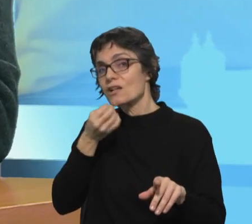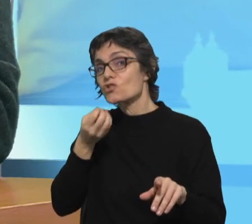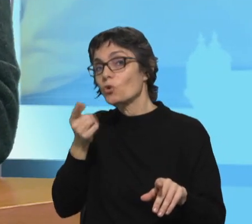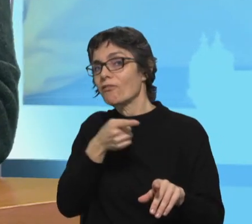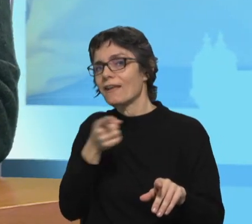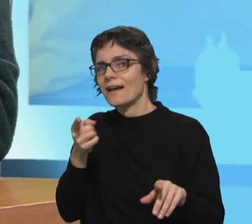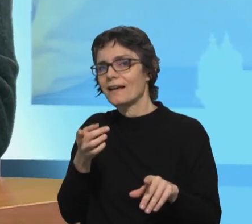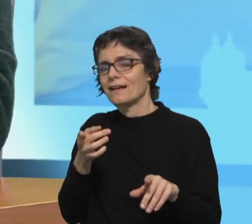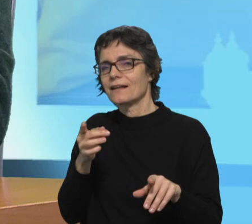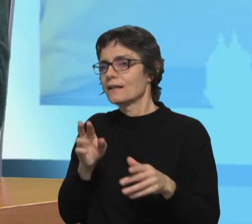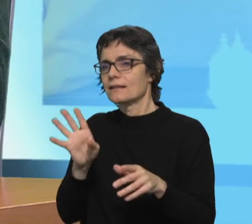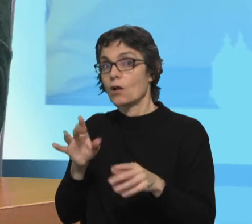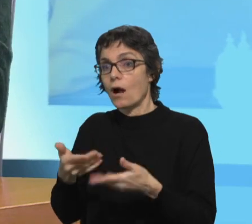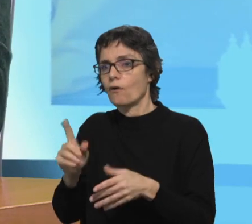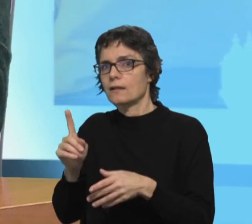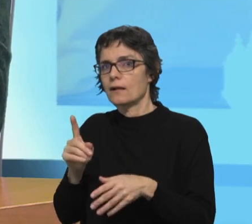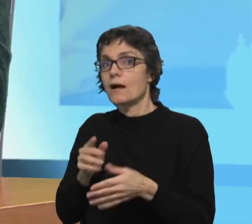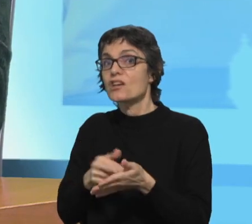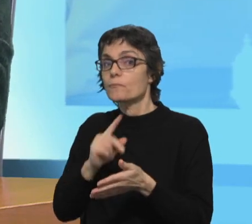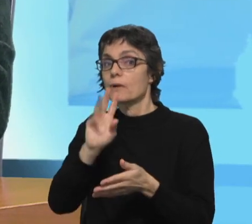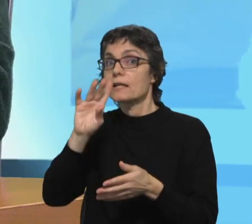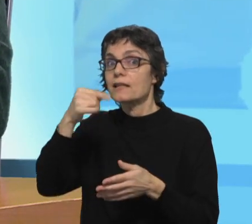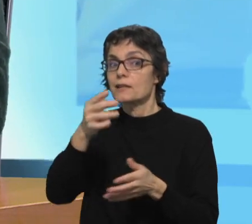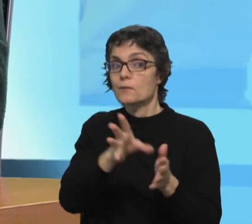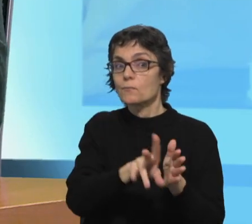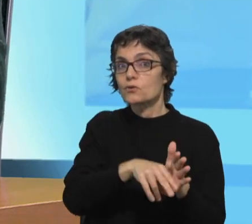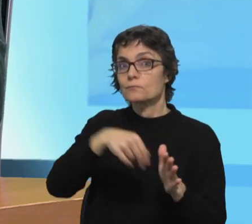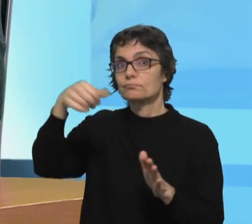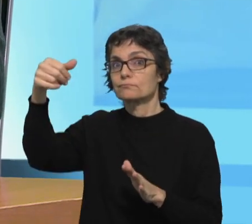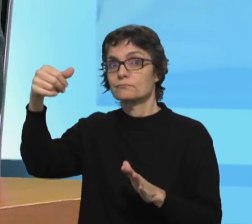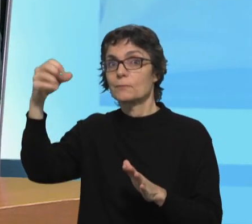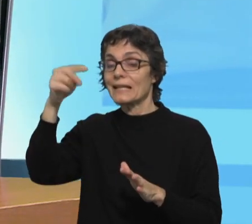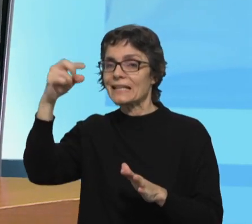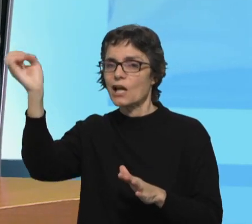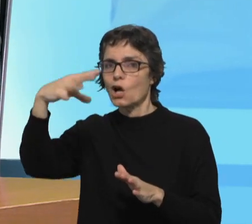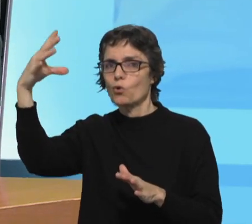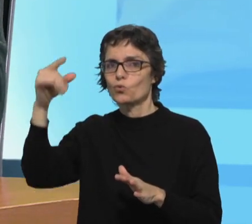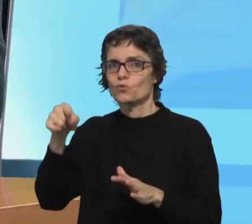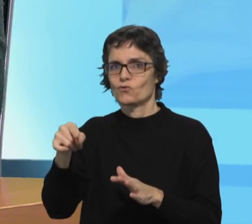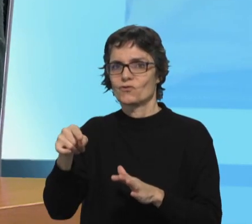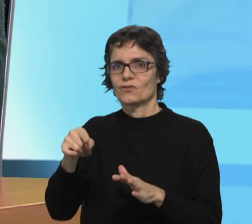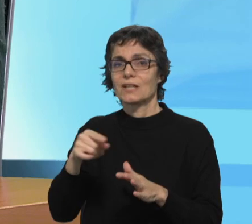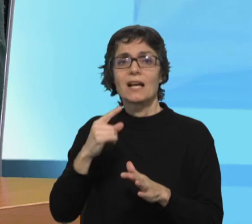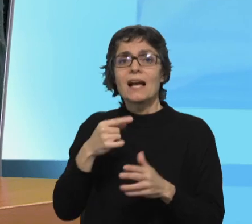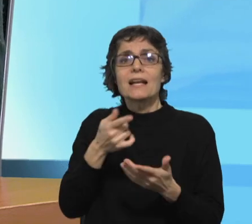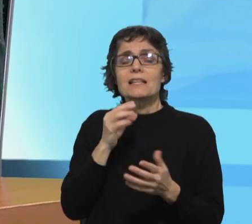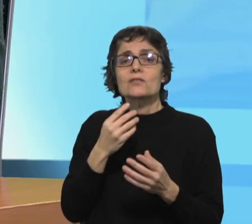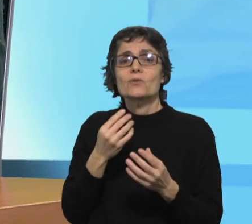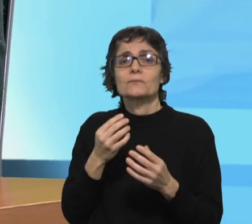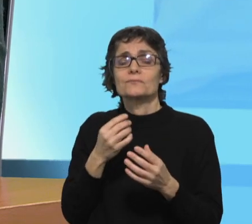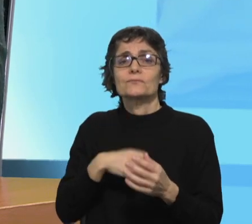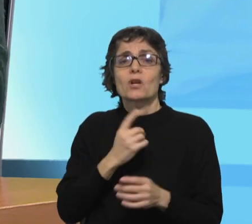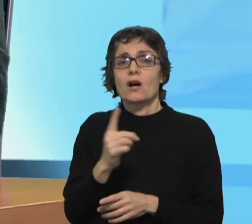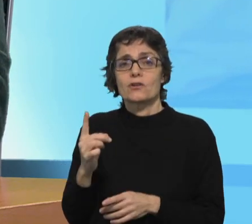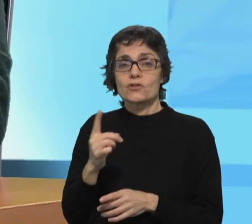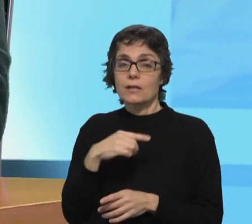a falar há bocado. Nós, para conseguir a vida, passamos por muitas coisas menos agradáveis. Nós, para conseguirmos a felicidade e a